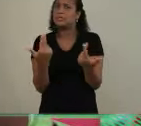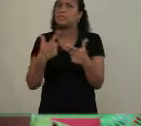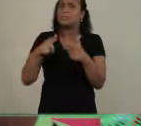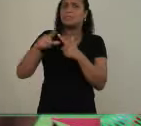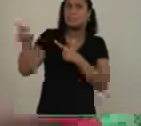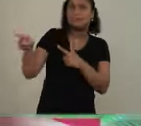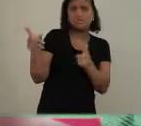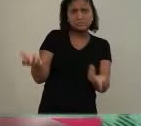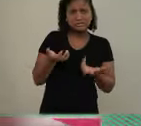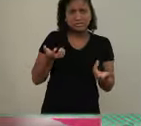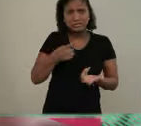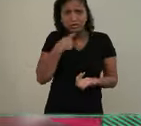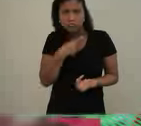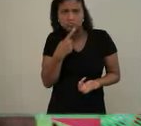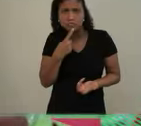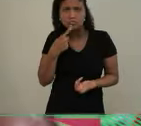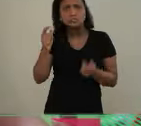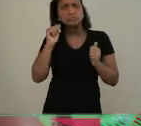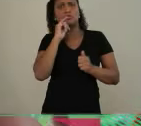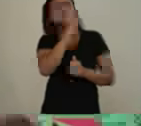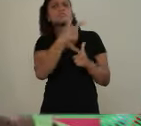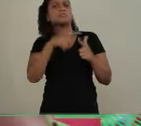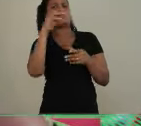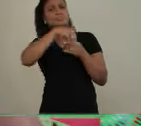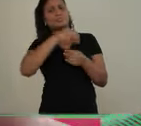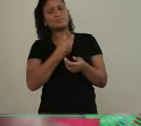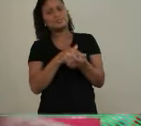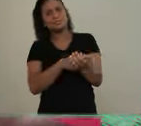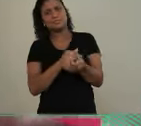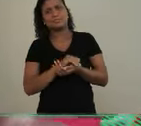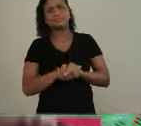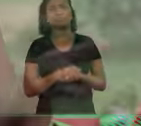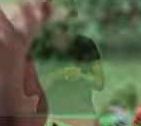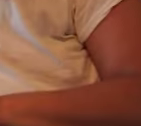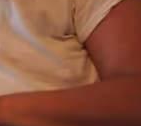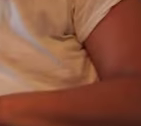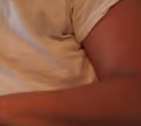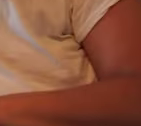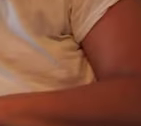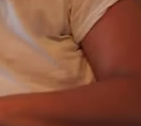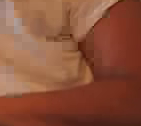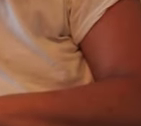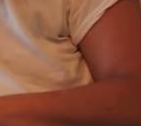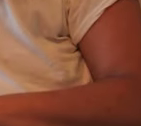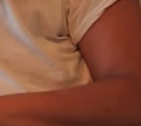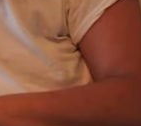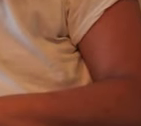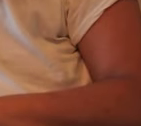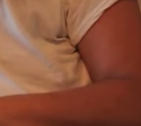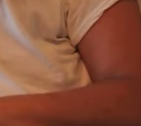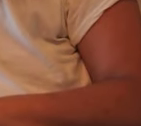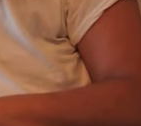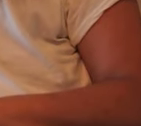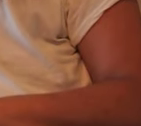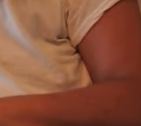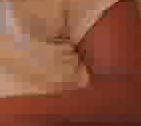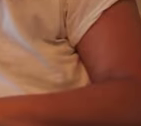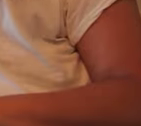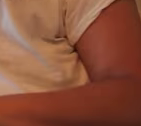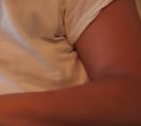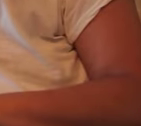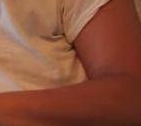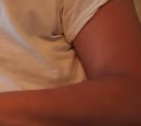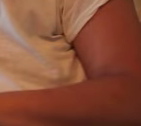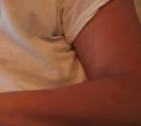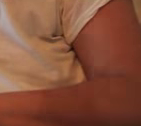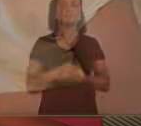quer contar qualquer coisa, eu acho que a melhor confidente é a minha mãe, não tem jeito. Na sala, Luciana Beatriz continua utilizando o notebook